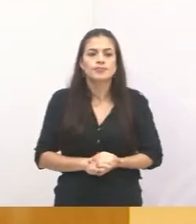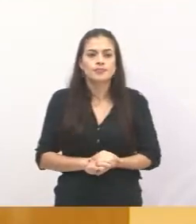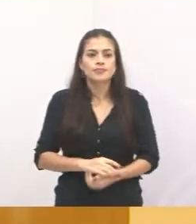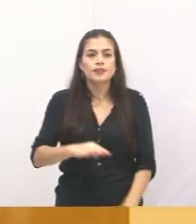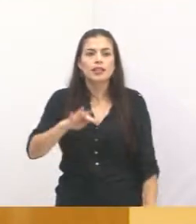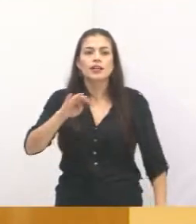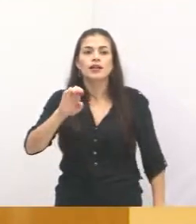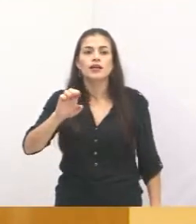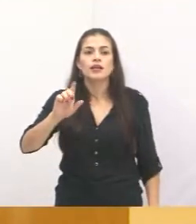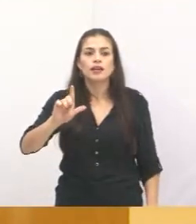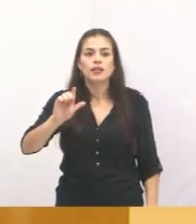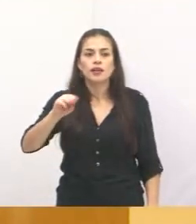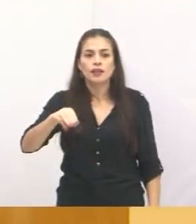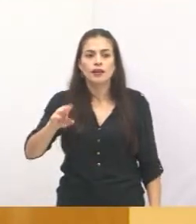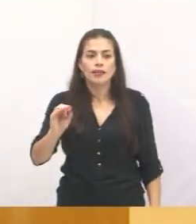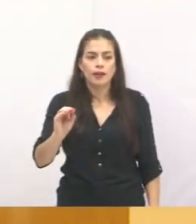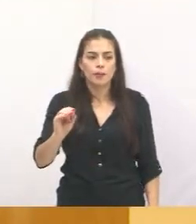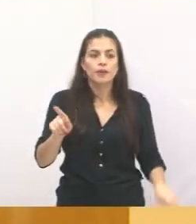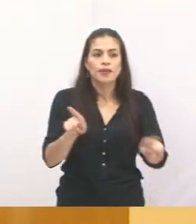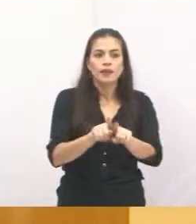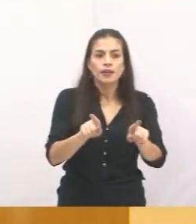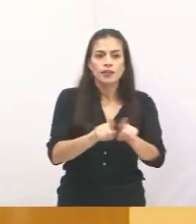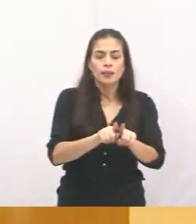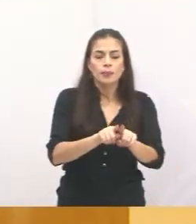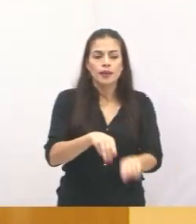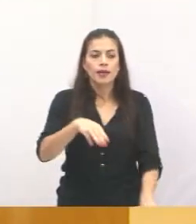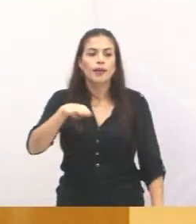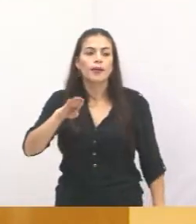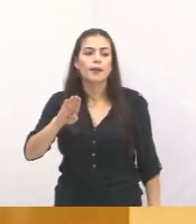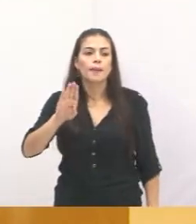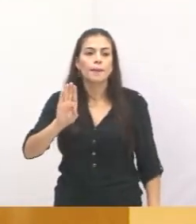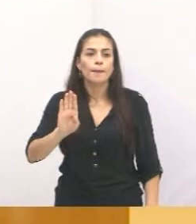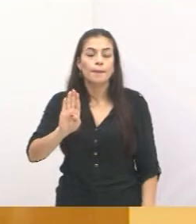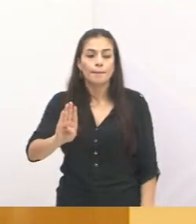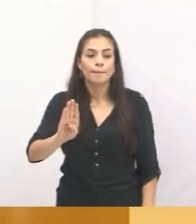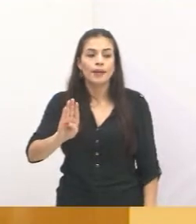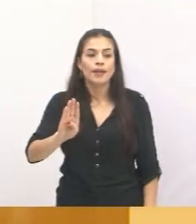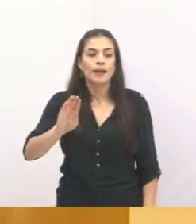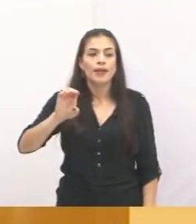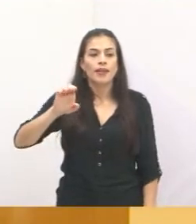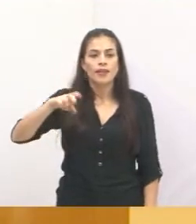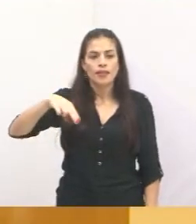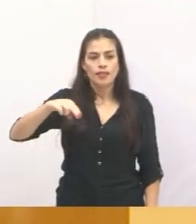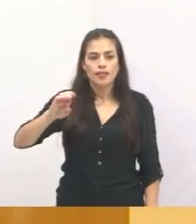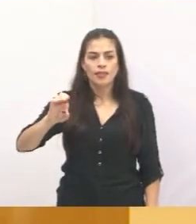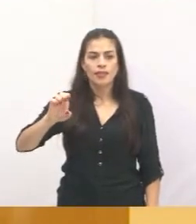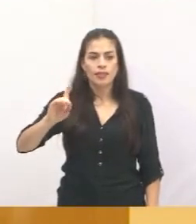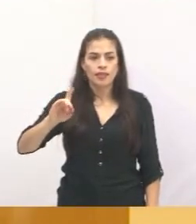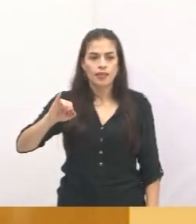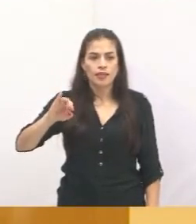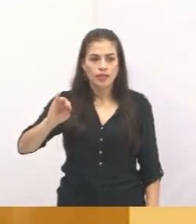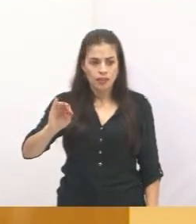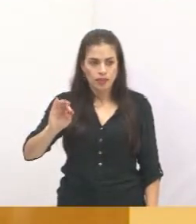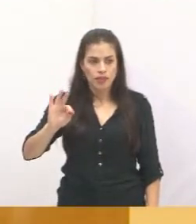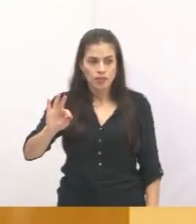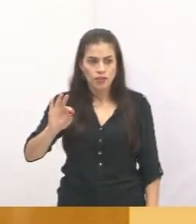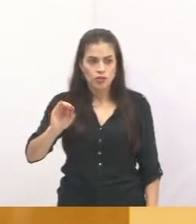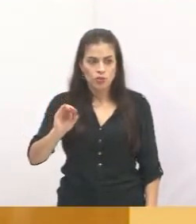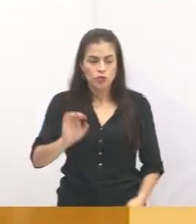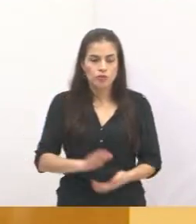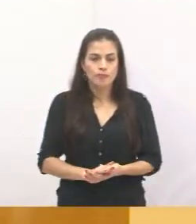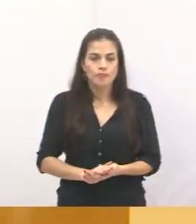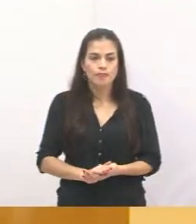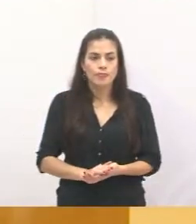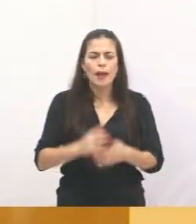Lencioni. Aliás, quero aqui saudar a família do Telmo, que por muitos foi um excelente prefeito, que inclusive